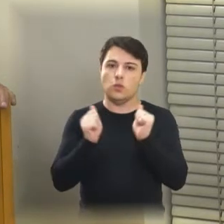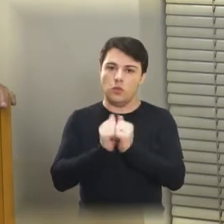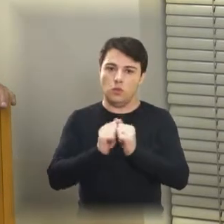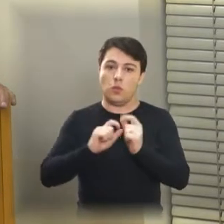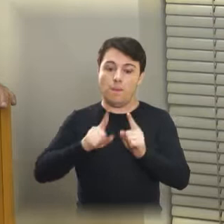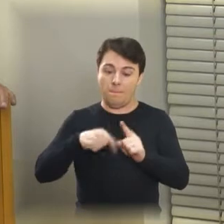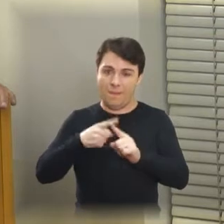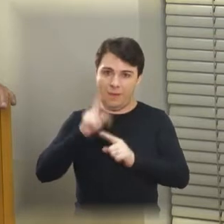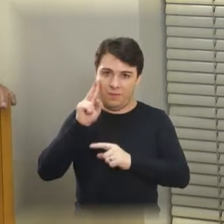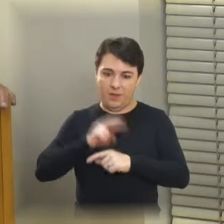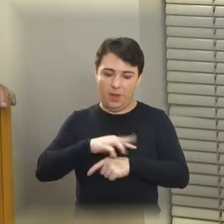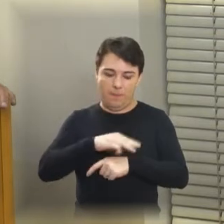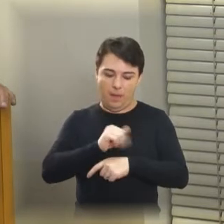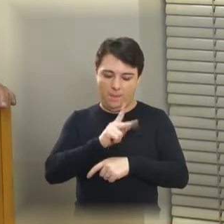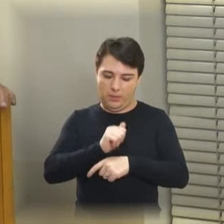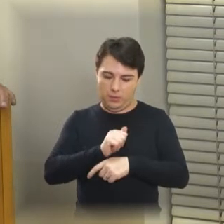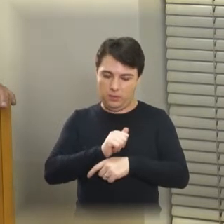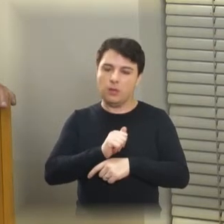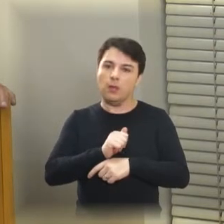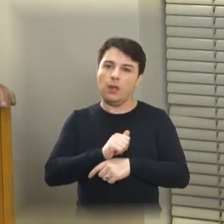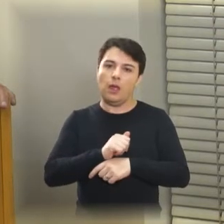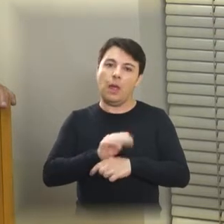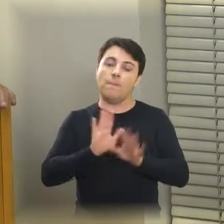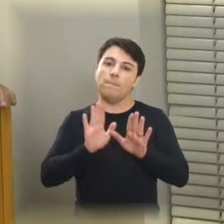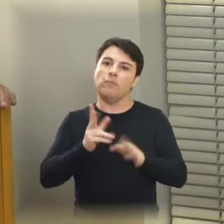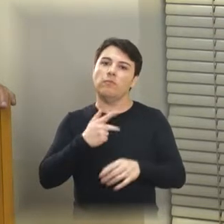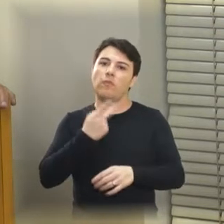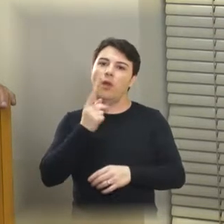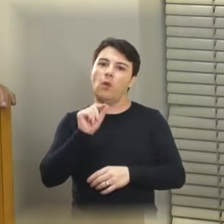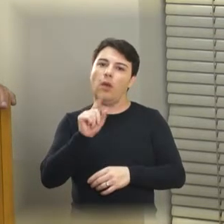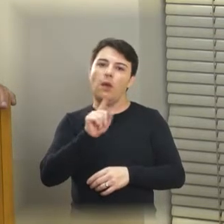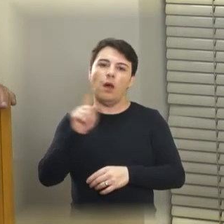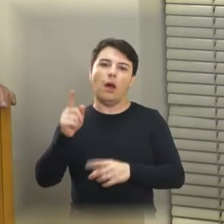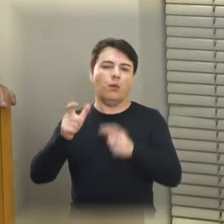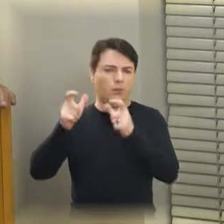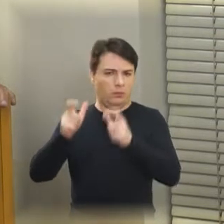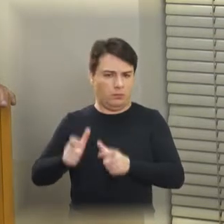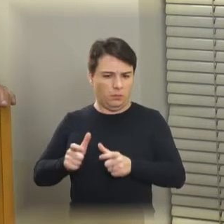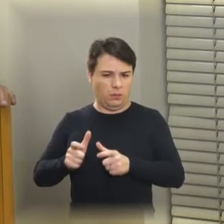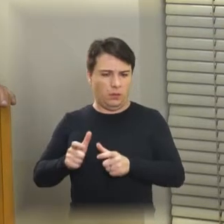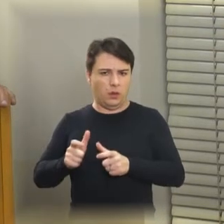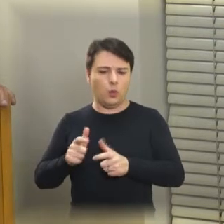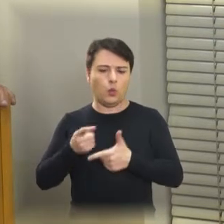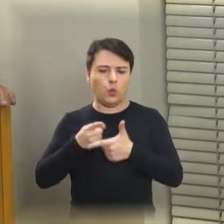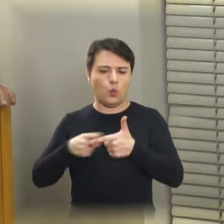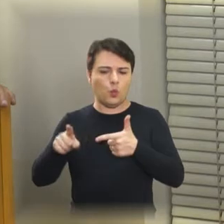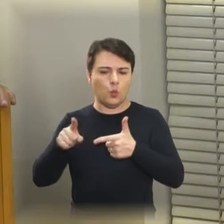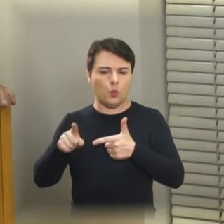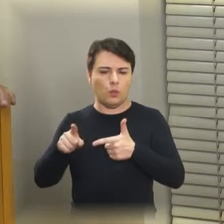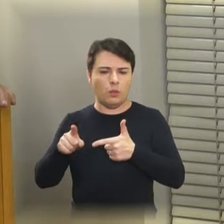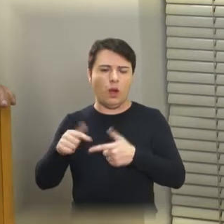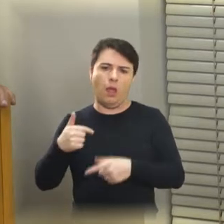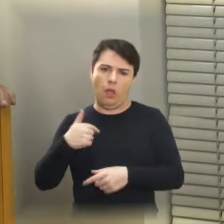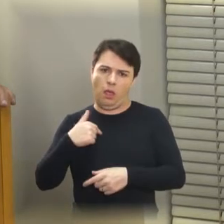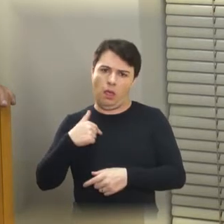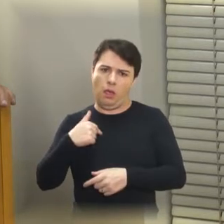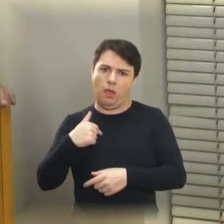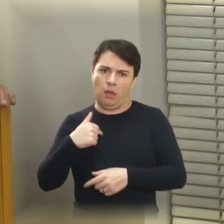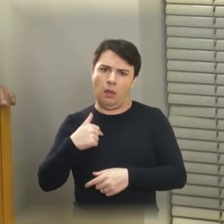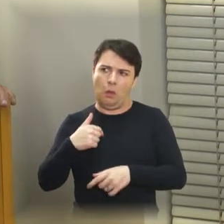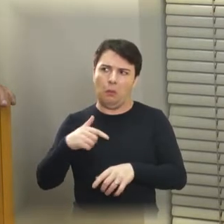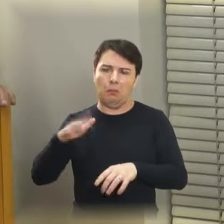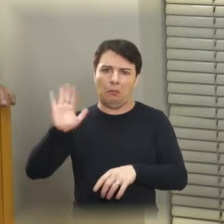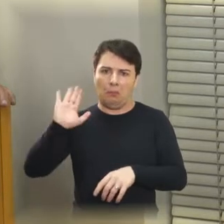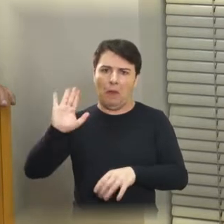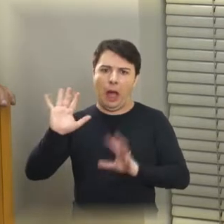né, e que a gente avança. Mas, de antemão, quanto à área em si, eu sou, pelo menos,